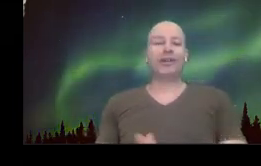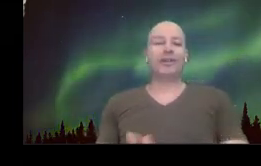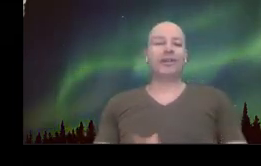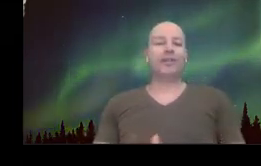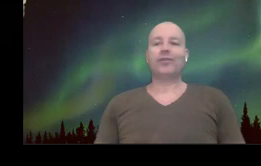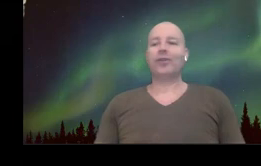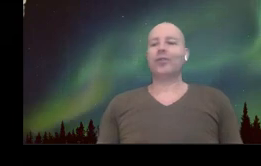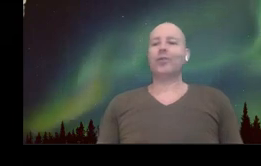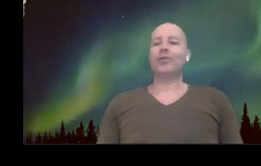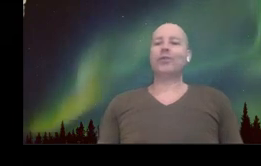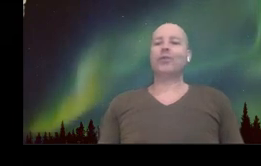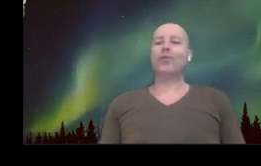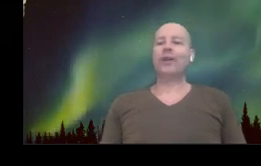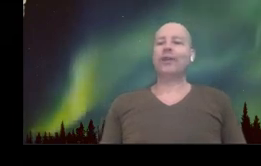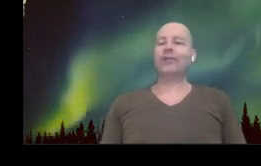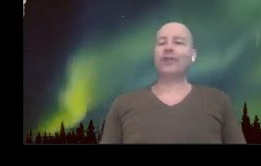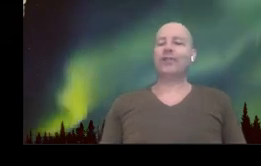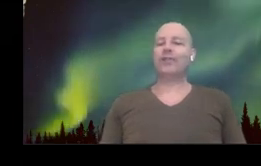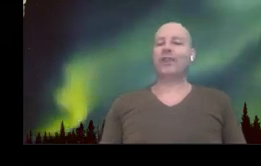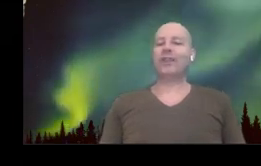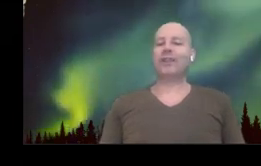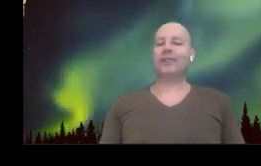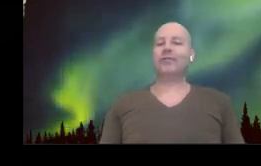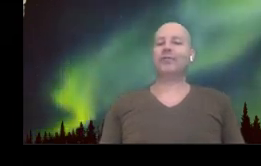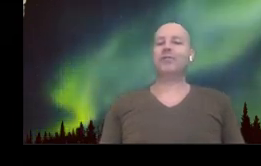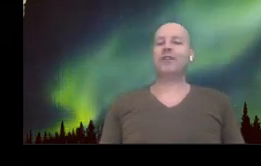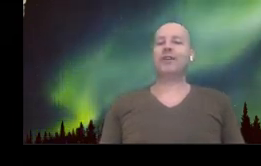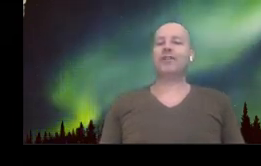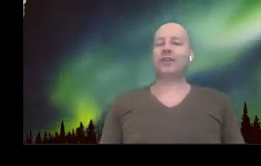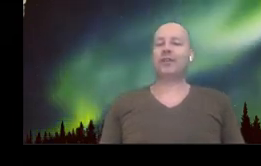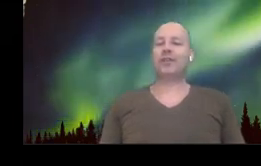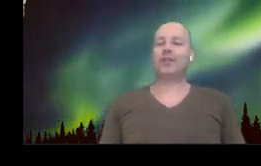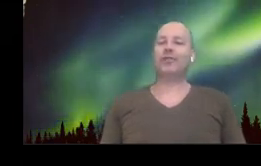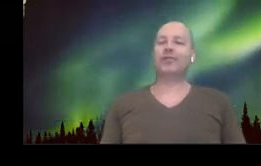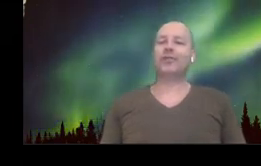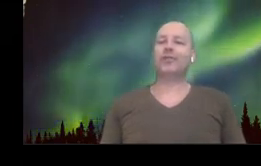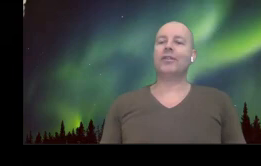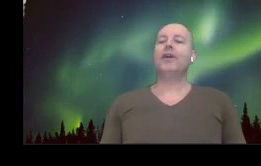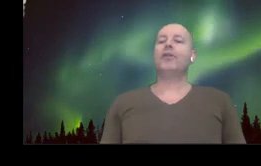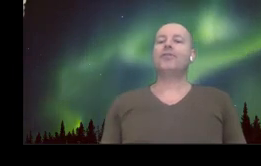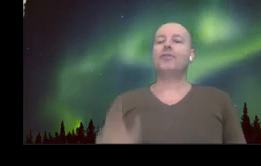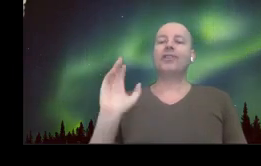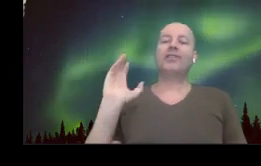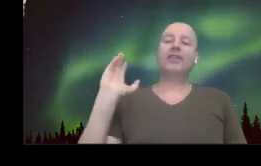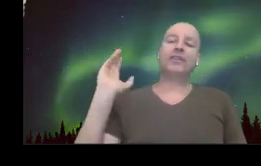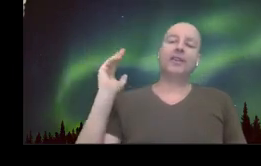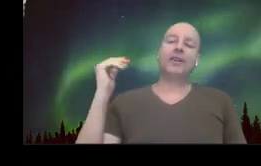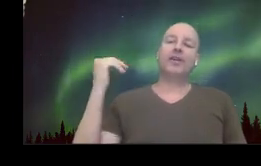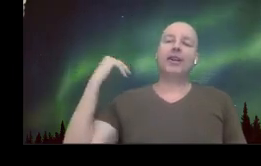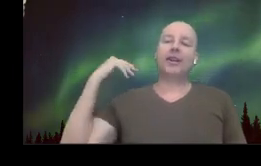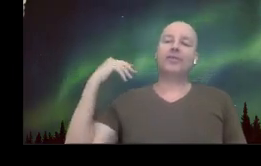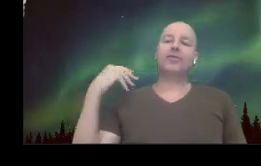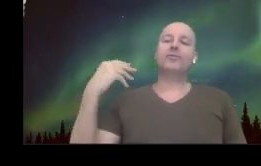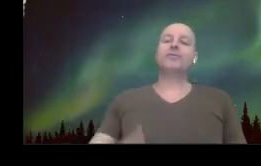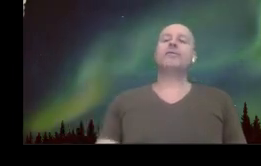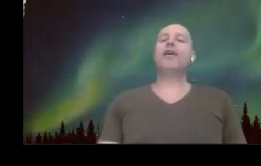estar organizando essa história do congresso e a gente vai ter fundo verde e coisas do gênero. Hoje vocês têm